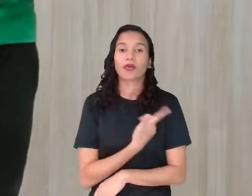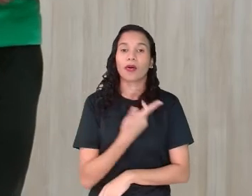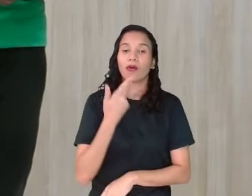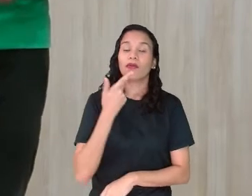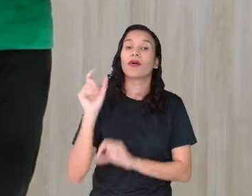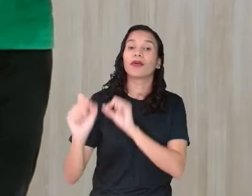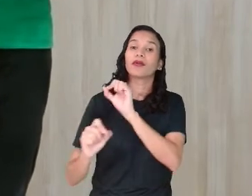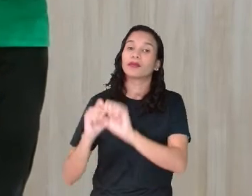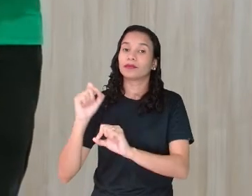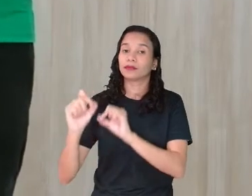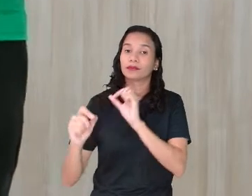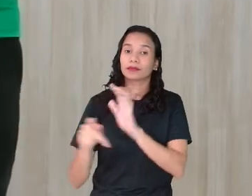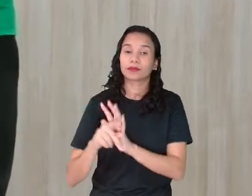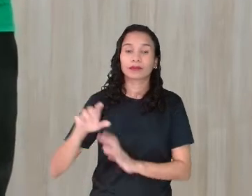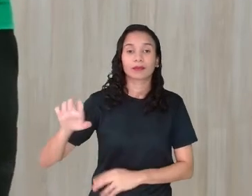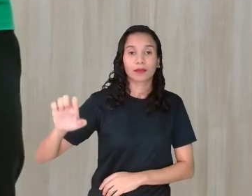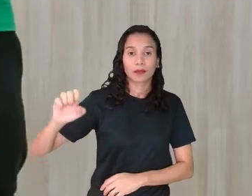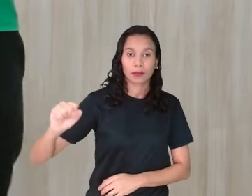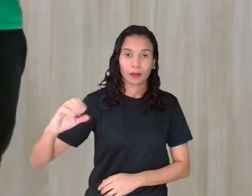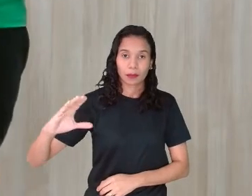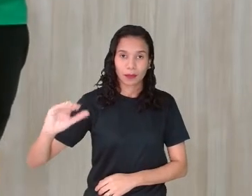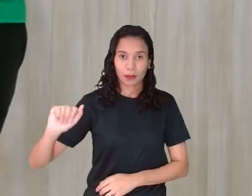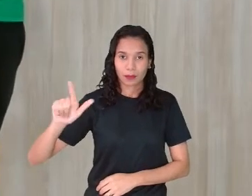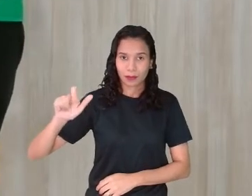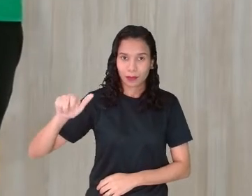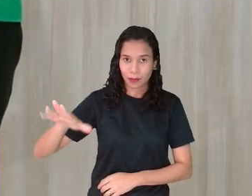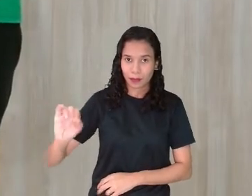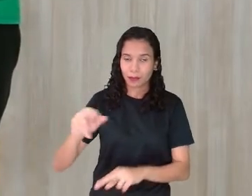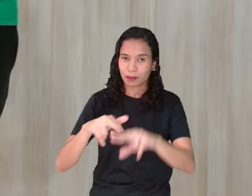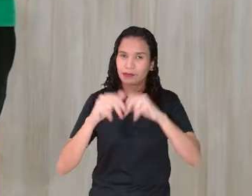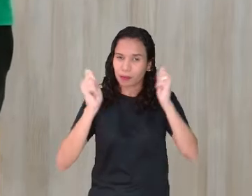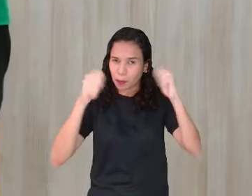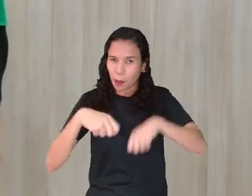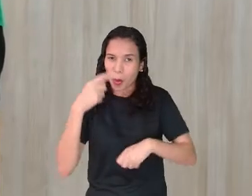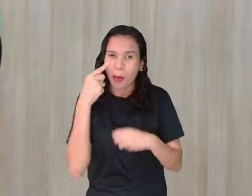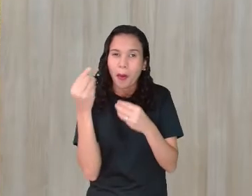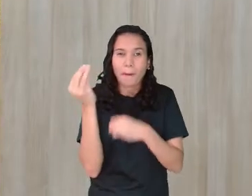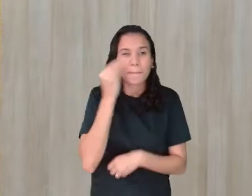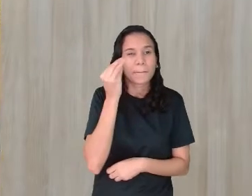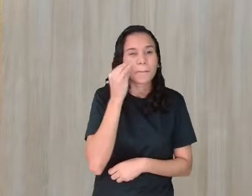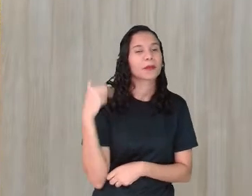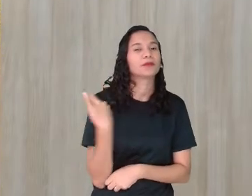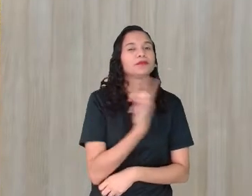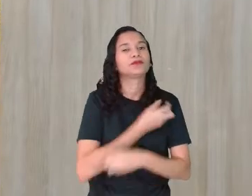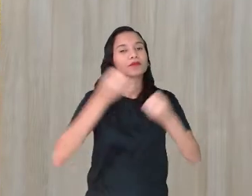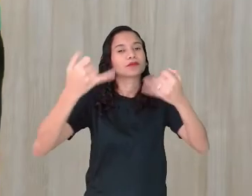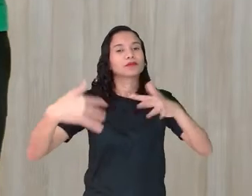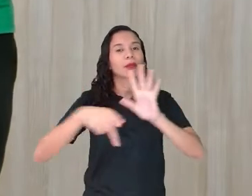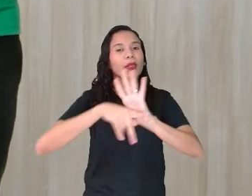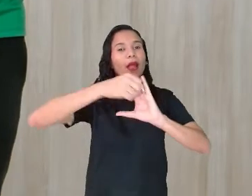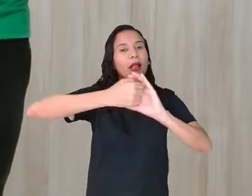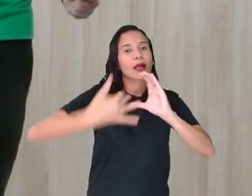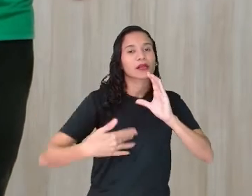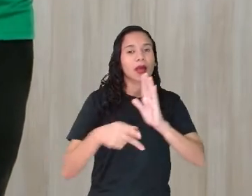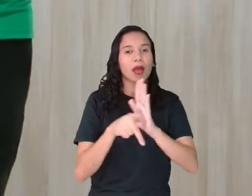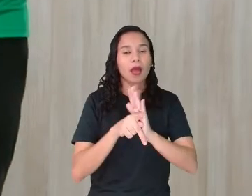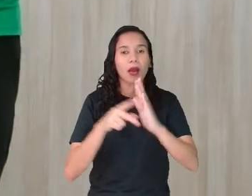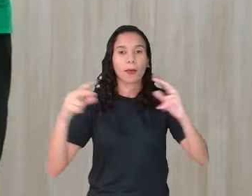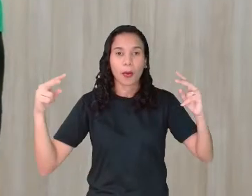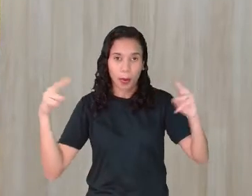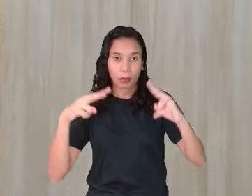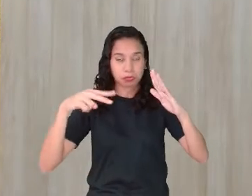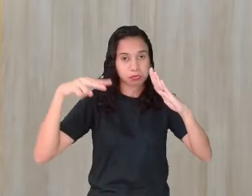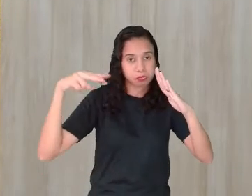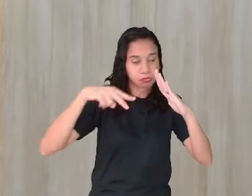um triângulo escaleno. Tá? Então, pode observar que quando a gente fala da classificação dos lados,